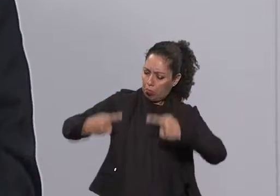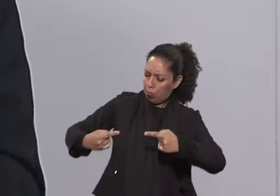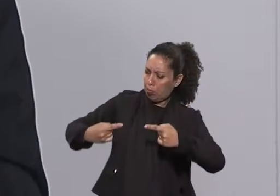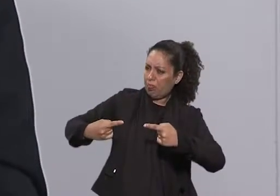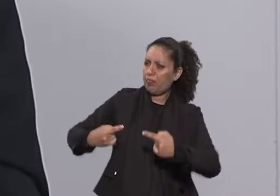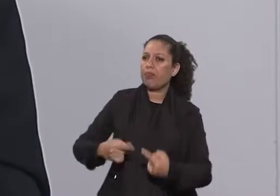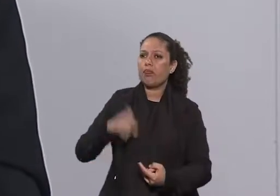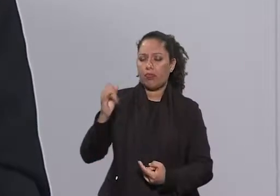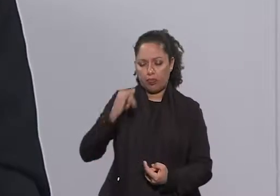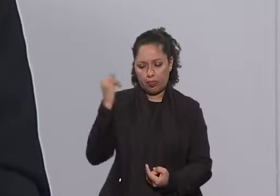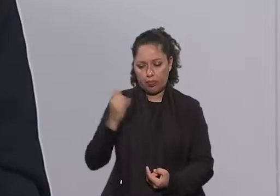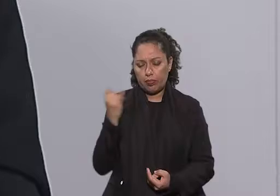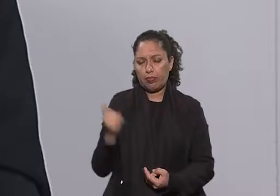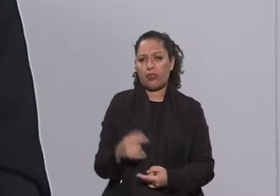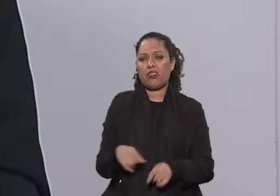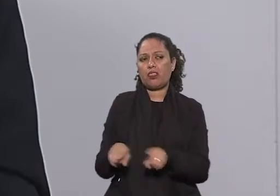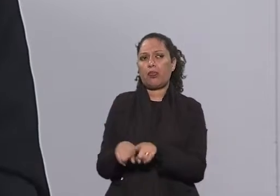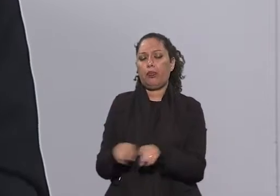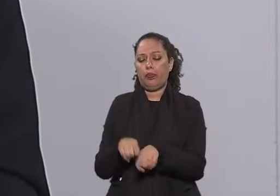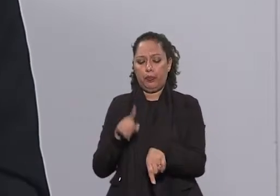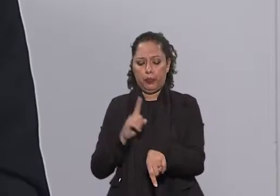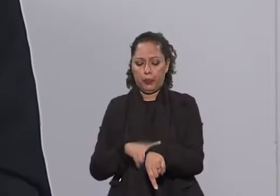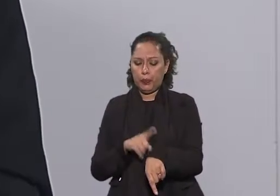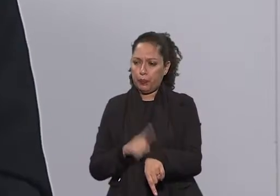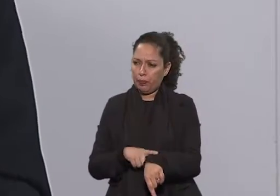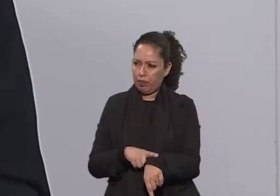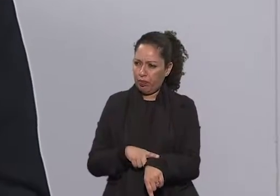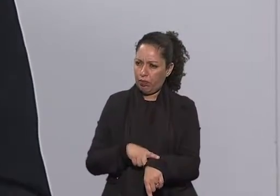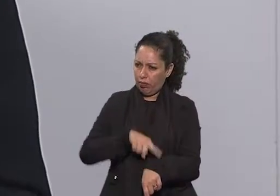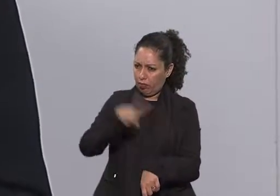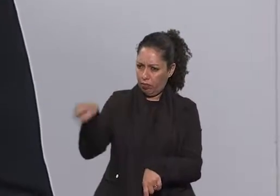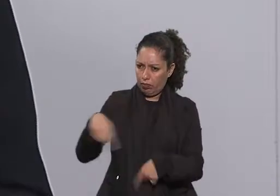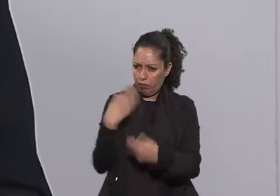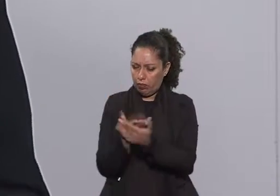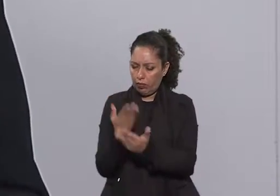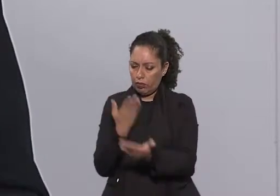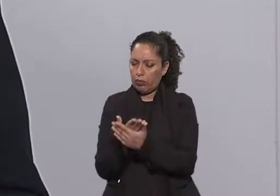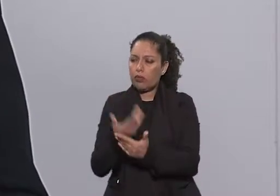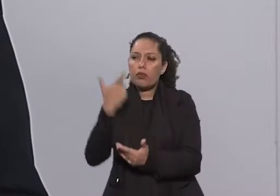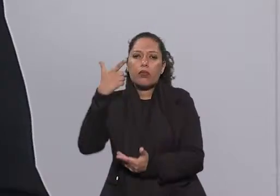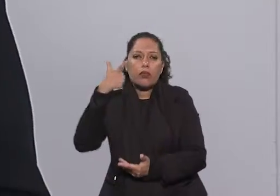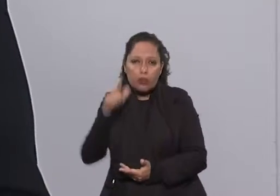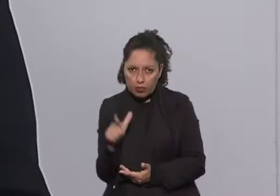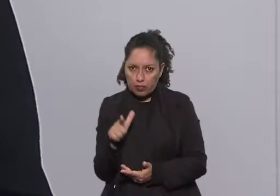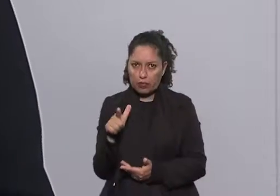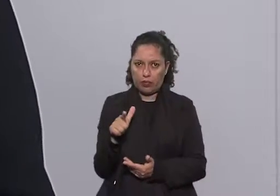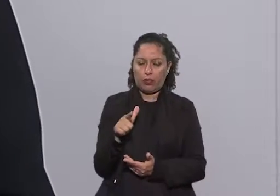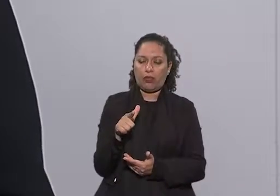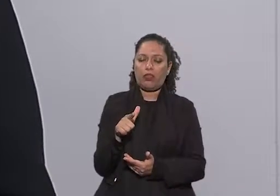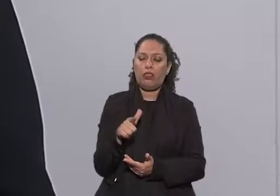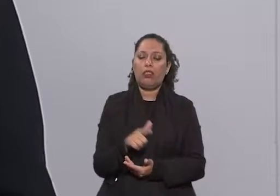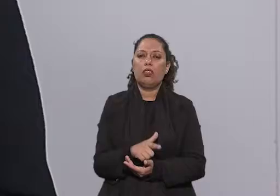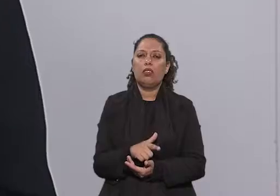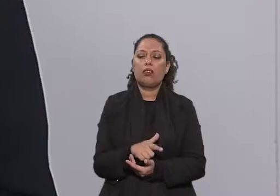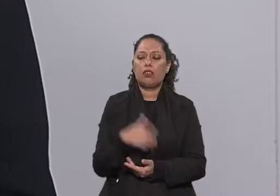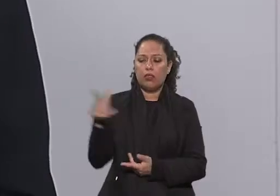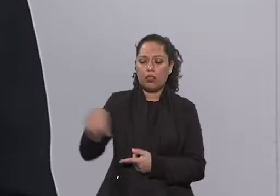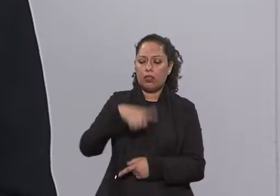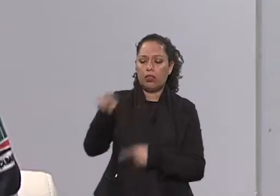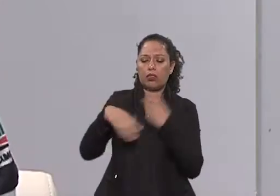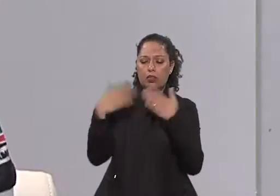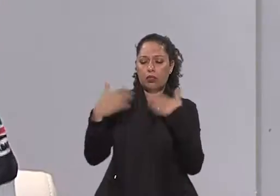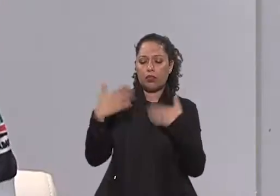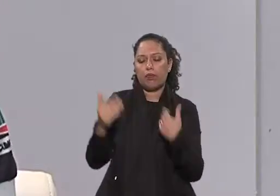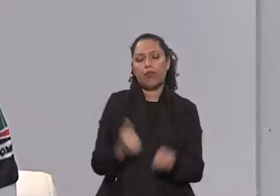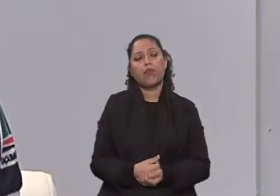e tendo também o tempo é tomado para que vocês possam estudar e possam também participar dessas competições